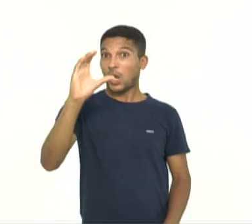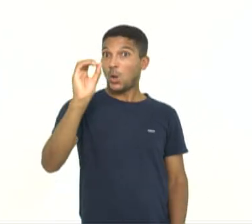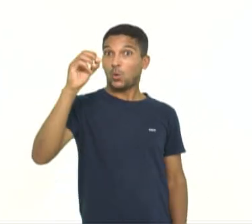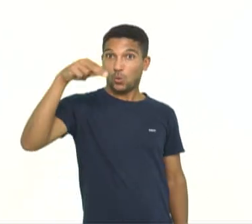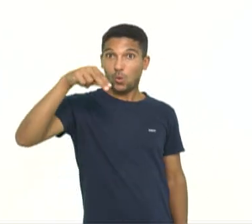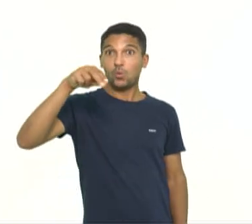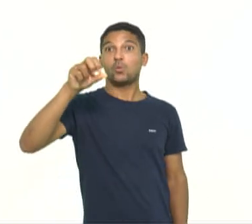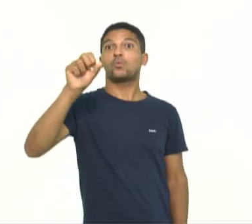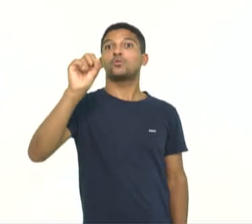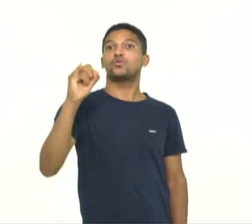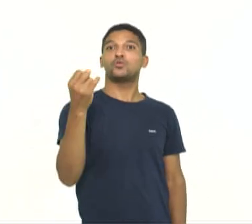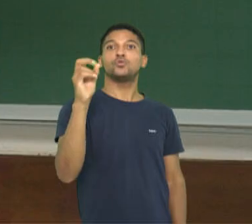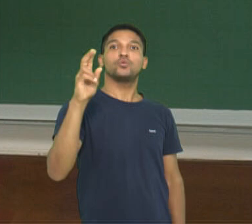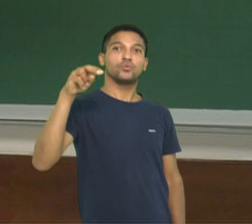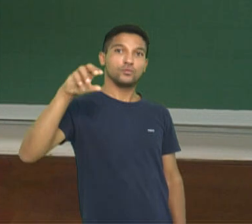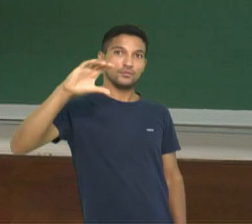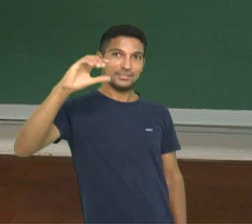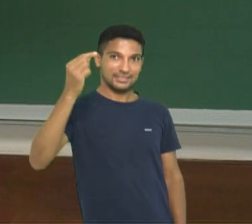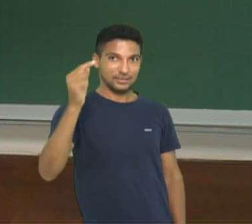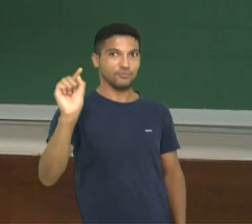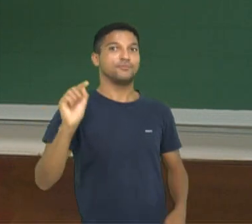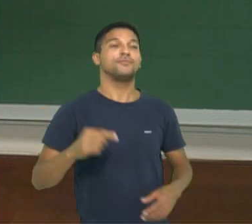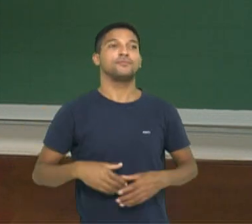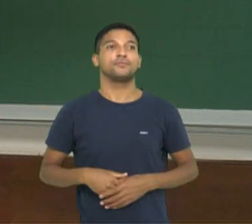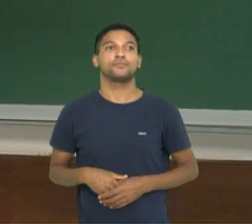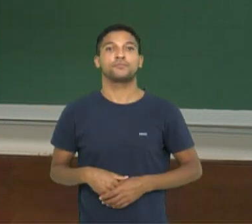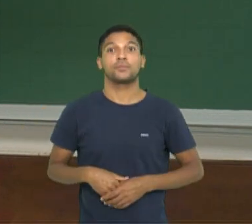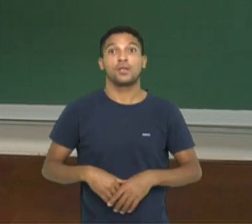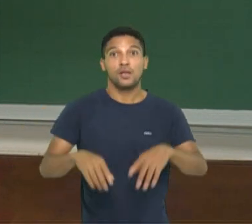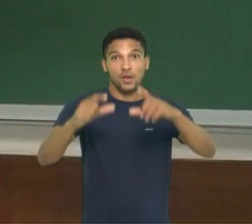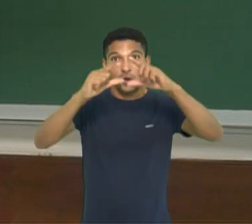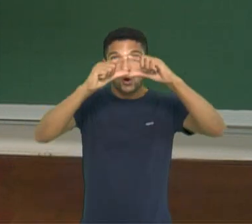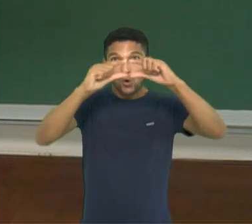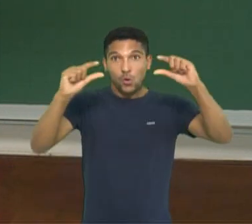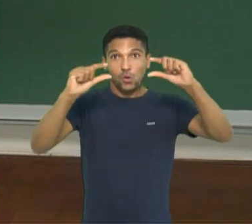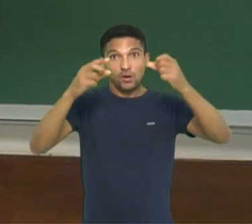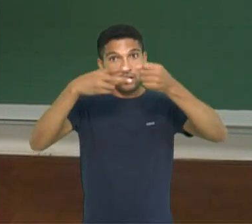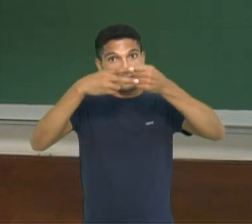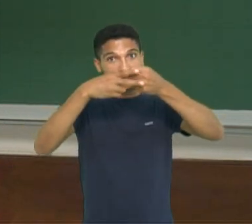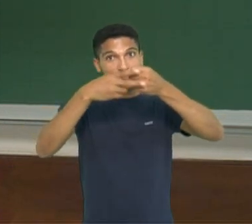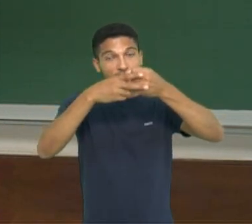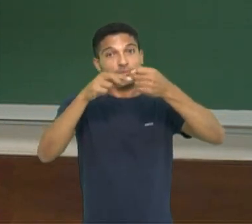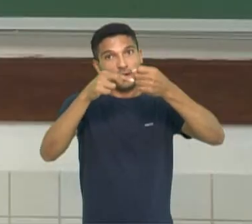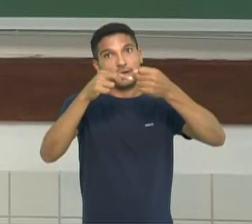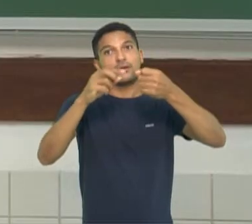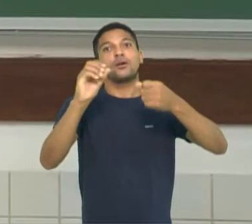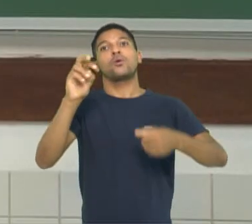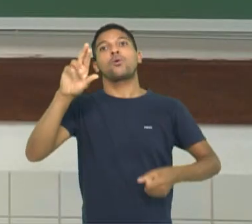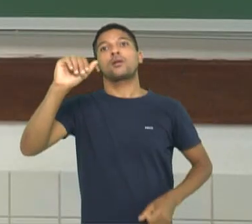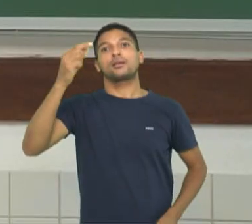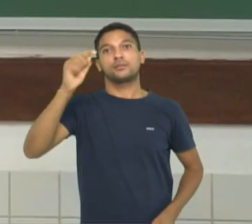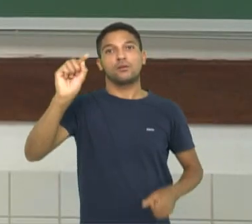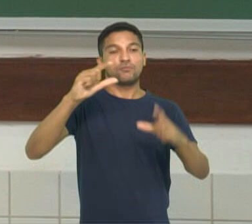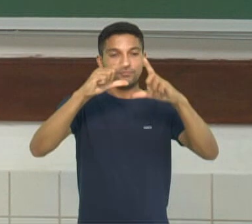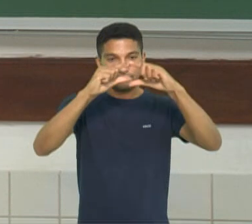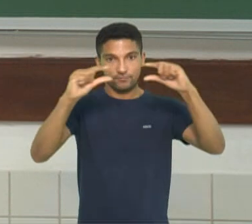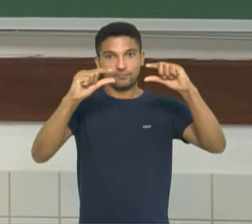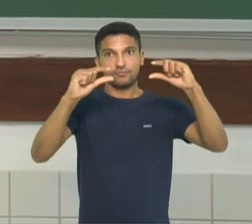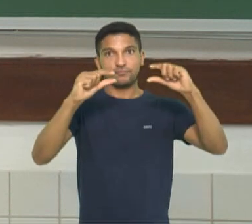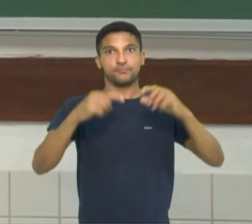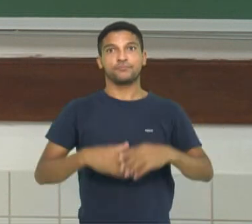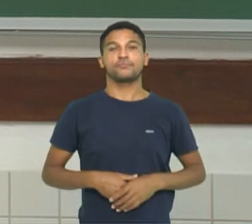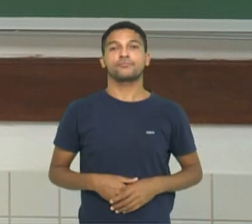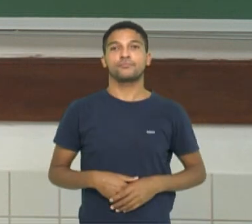são as orações dentro de uma frase, dentro de um período, né? E na aula passada a gente estudou período simples e